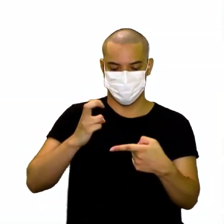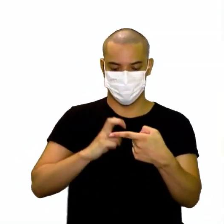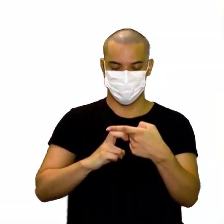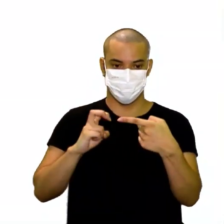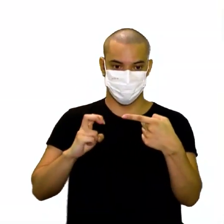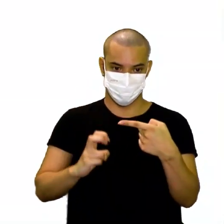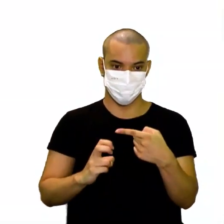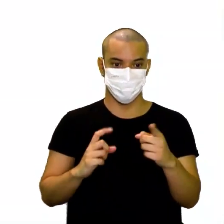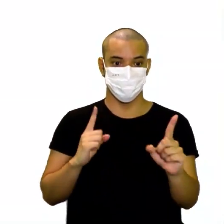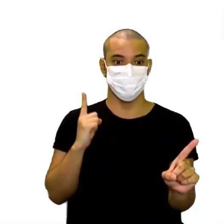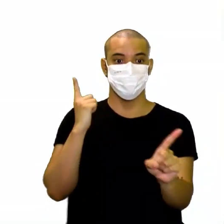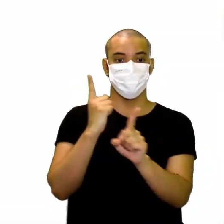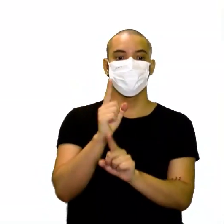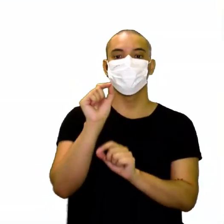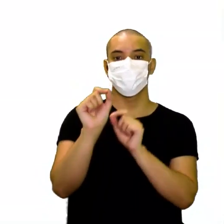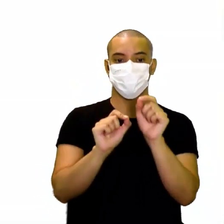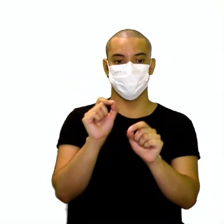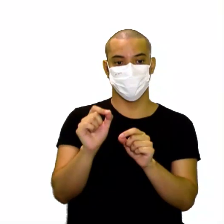só,